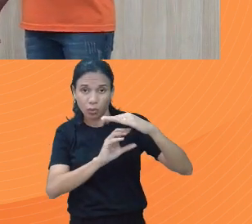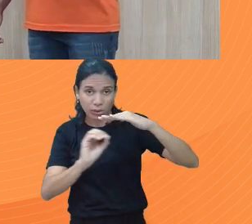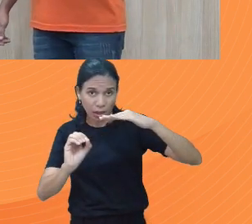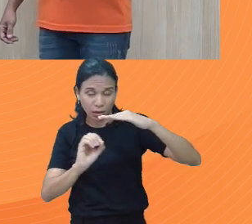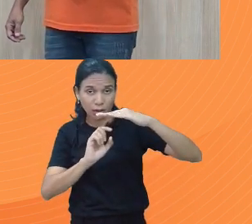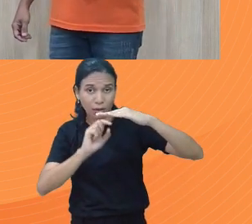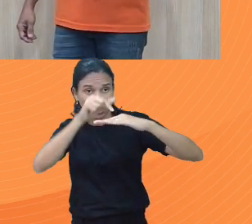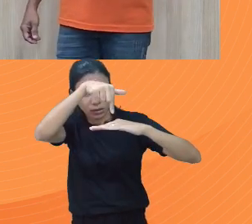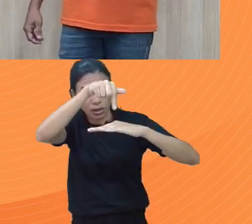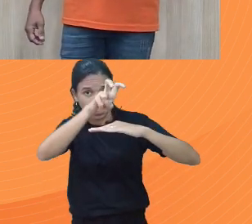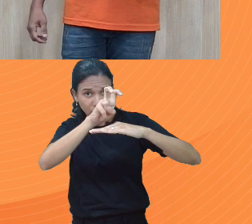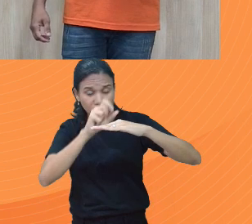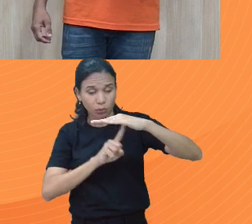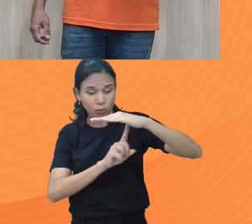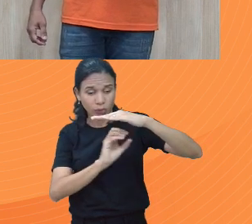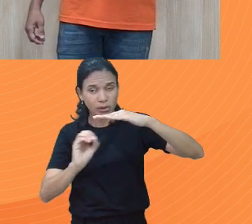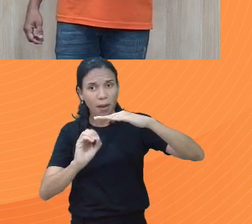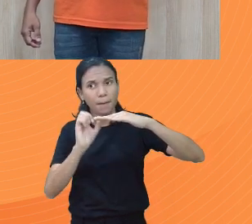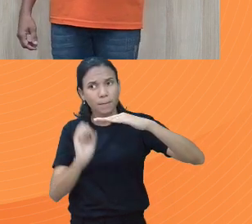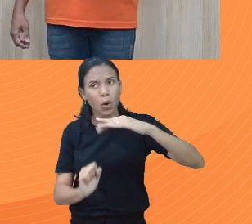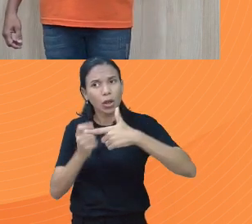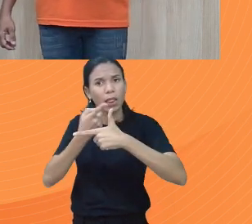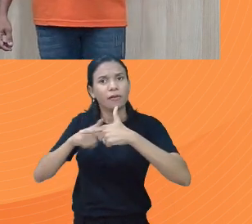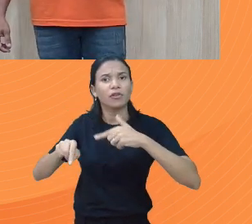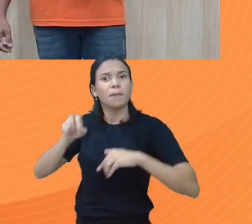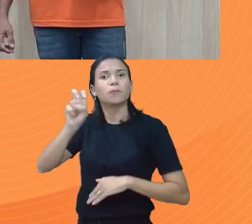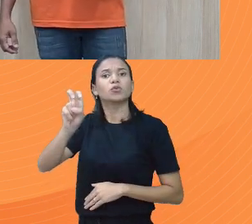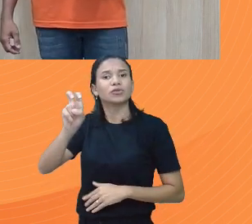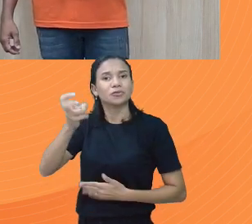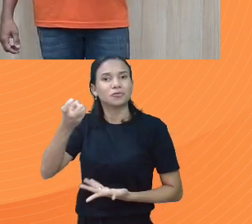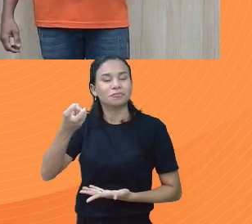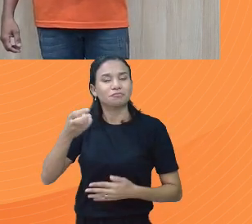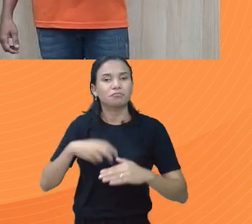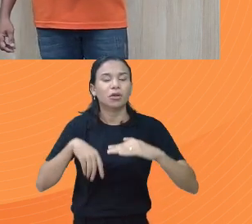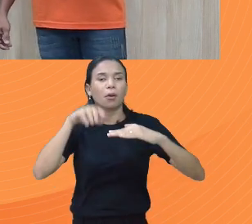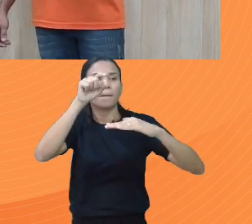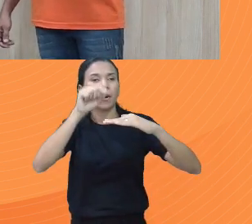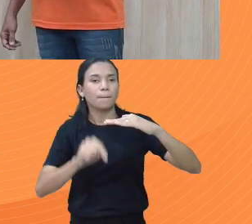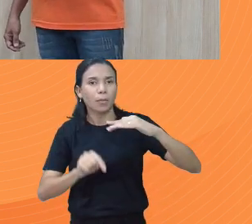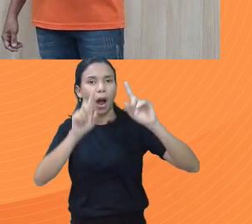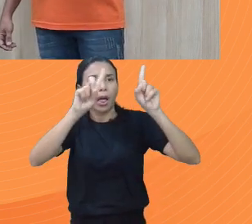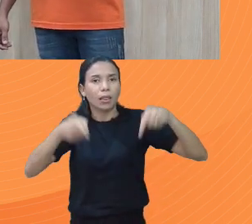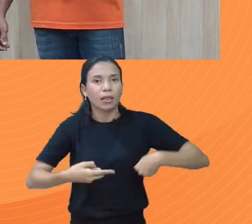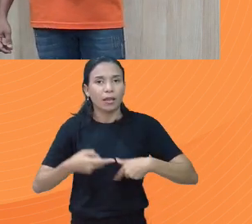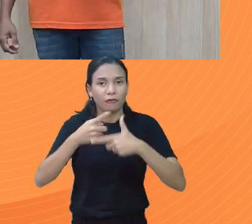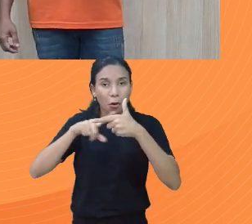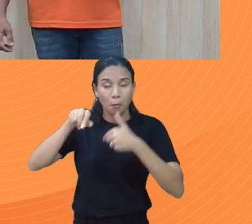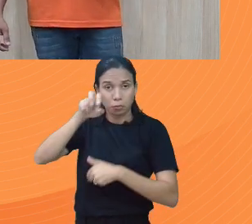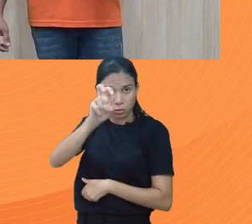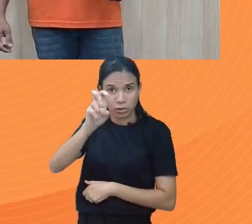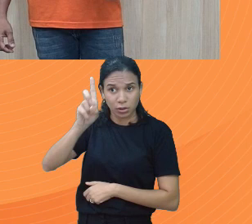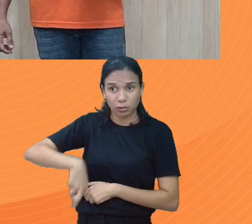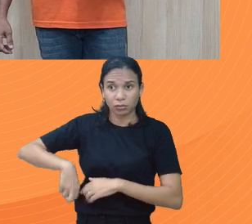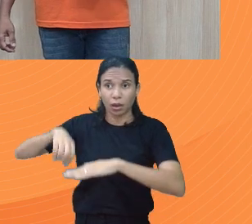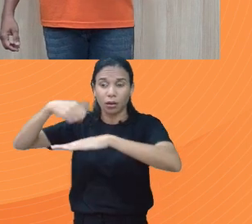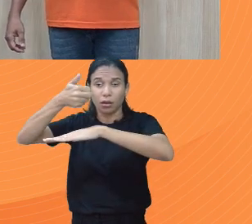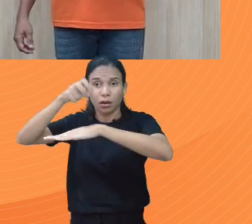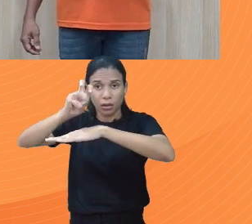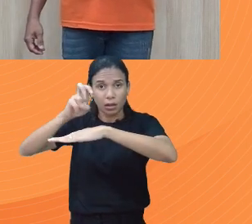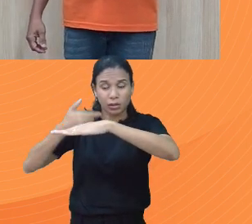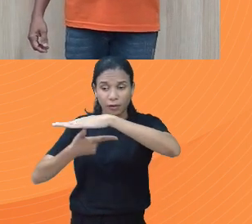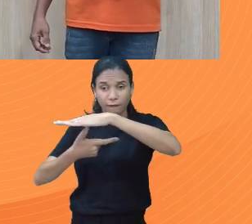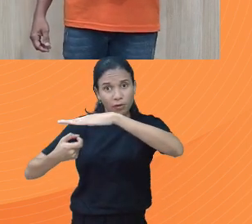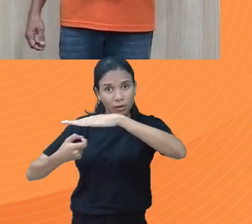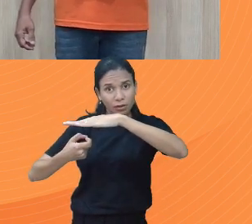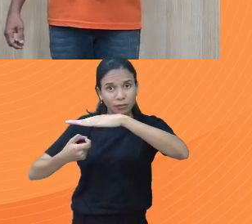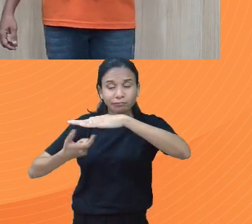rapidamente eu percebo que eu posso dividir ele por 5. 75 dividido por 5 vai dar 15, 100 dividido por 5